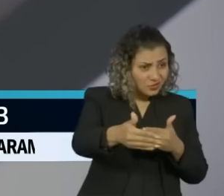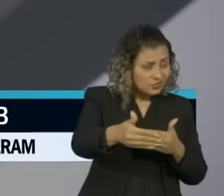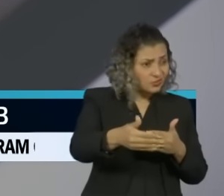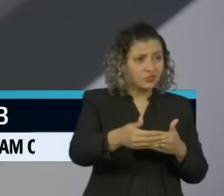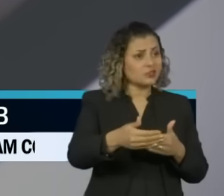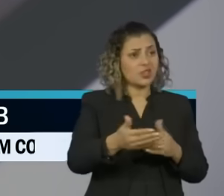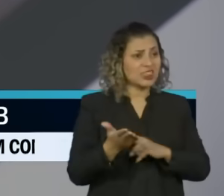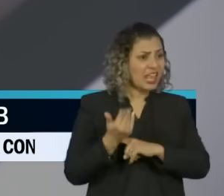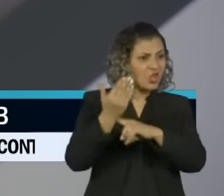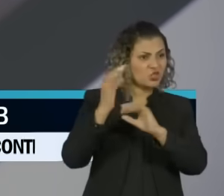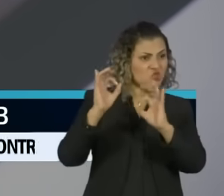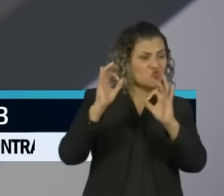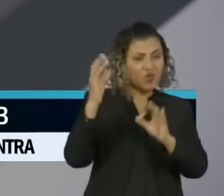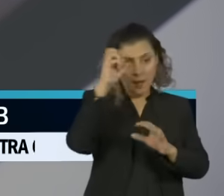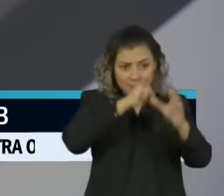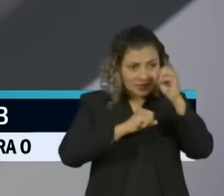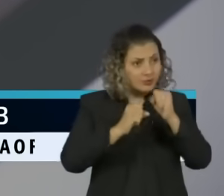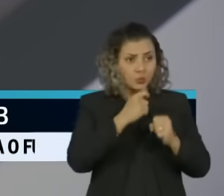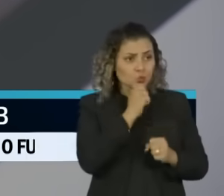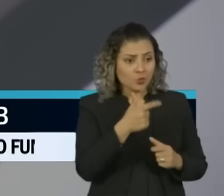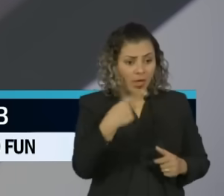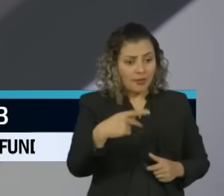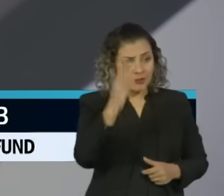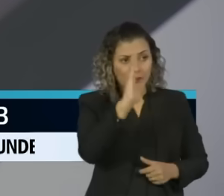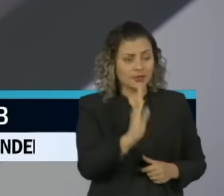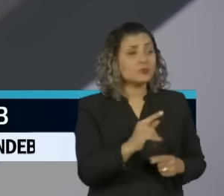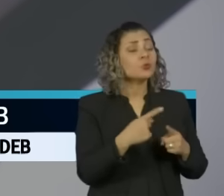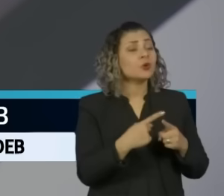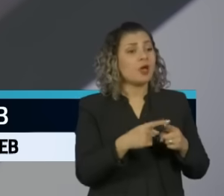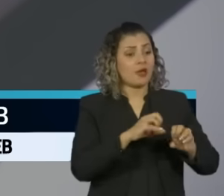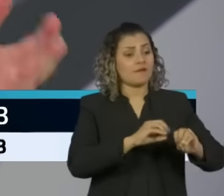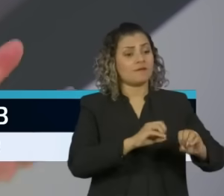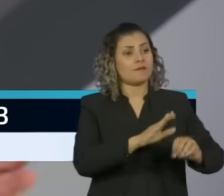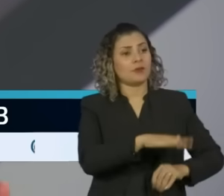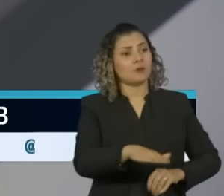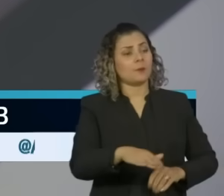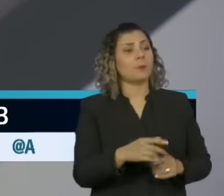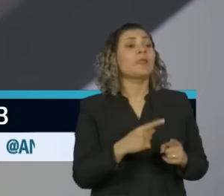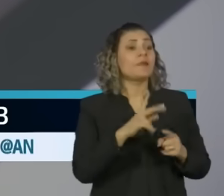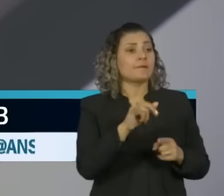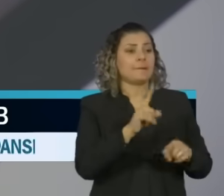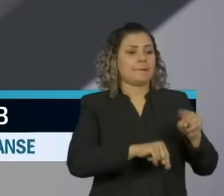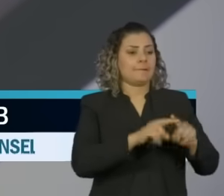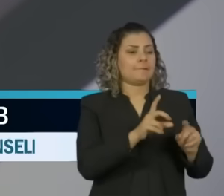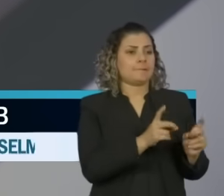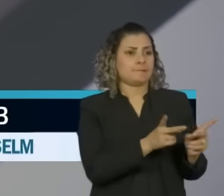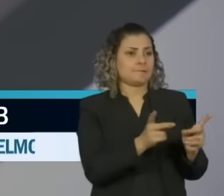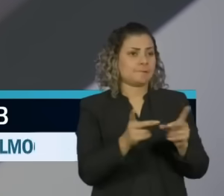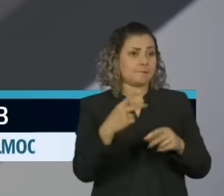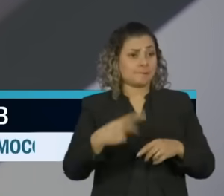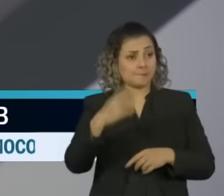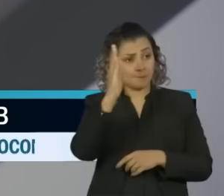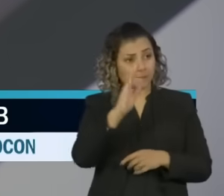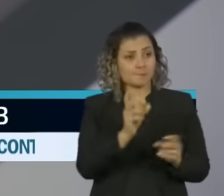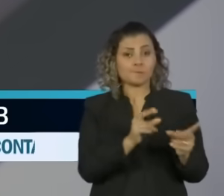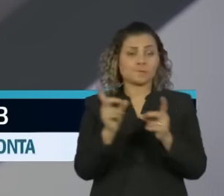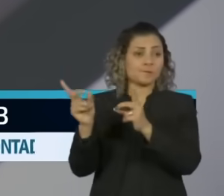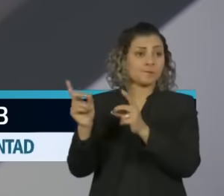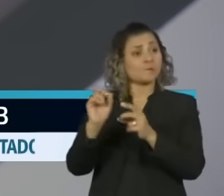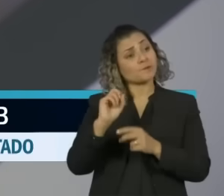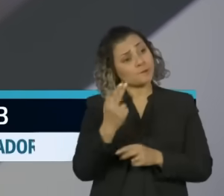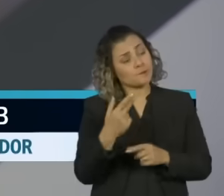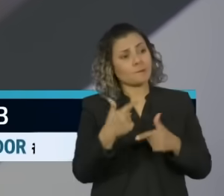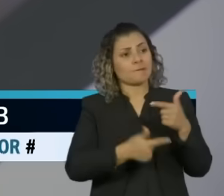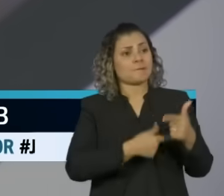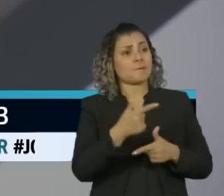certas tecnologias e aprendizados, um país que vai vender commodities e outros vão fazer trabalhos